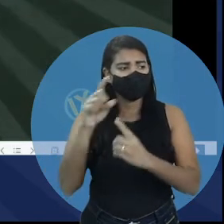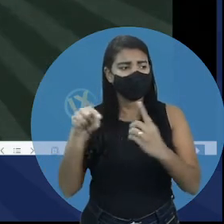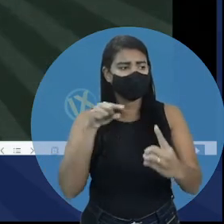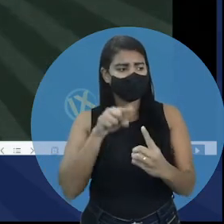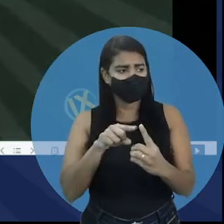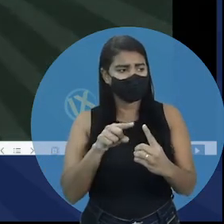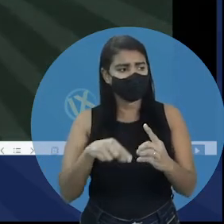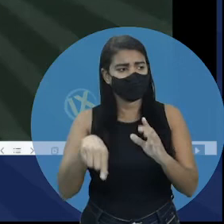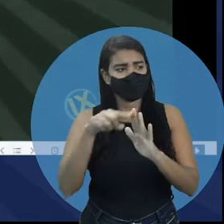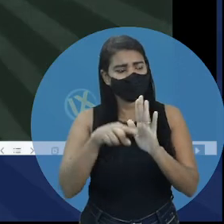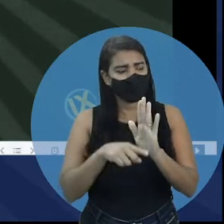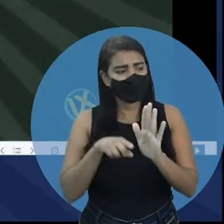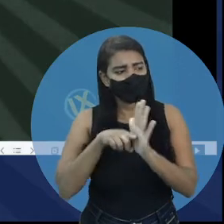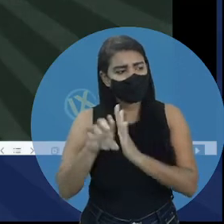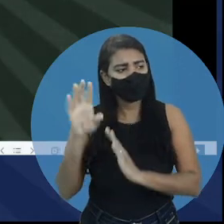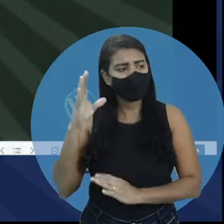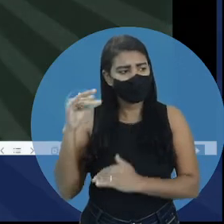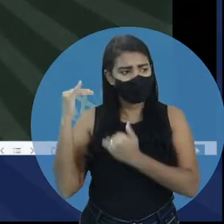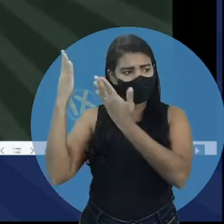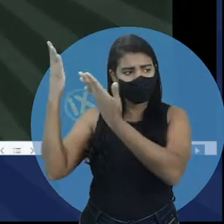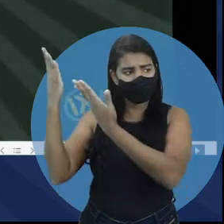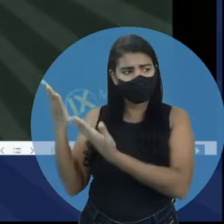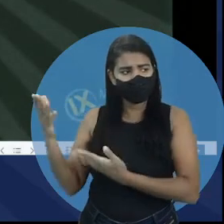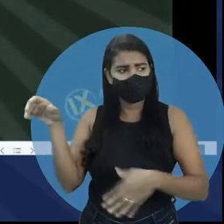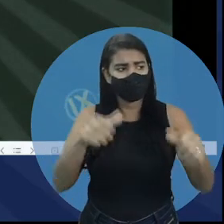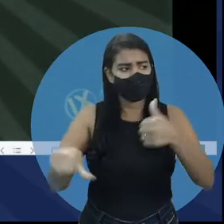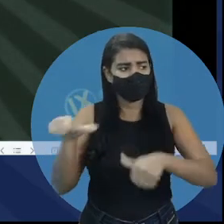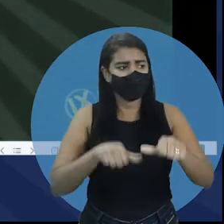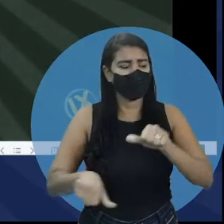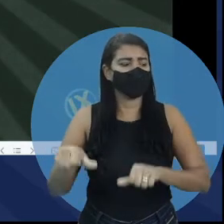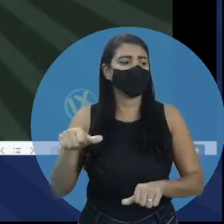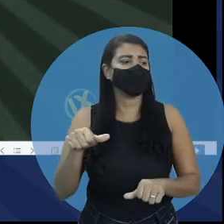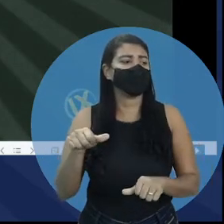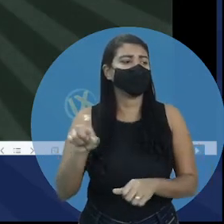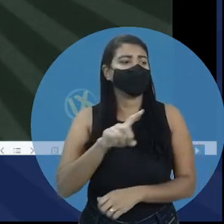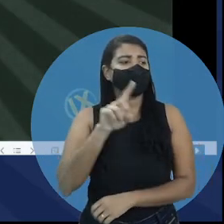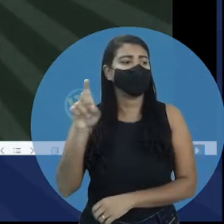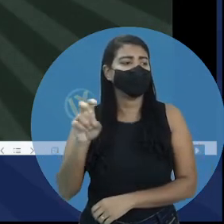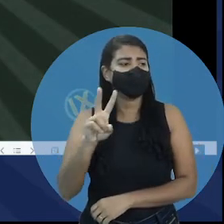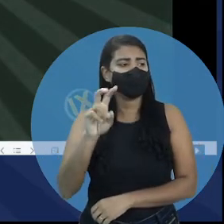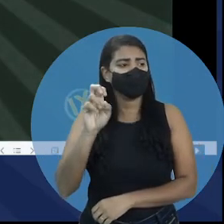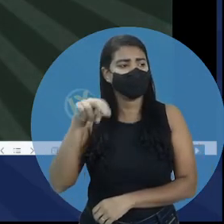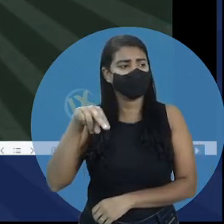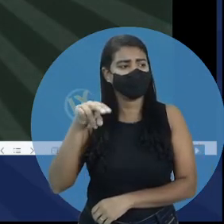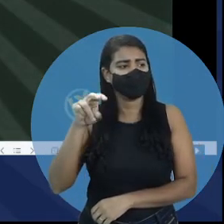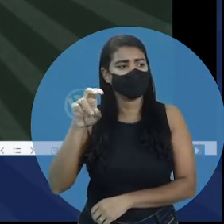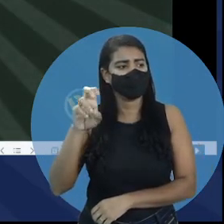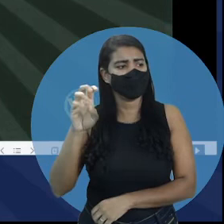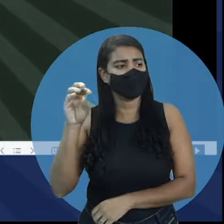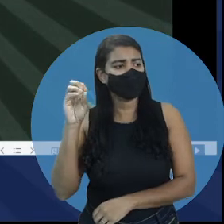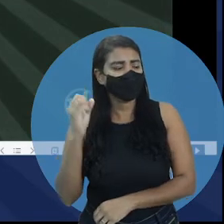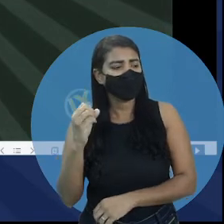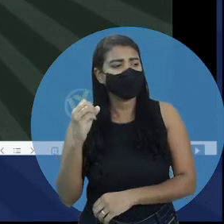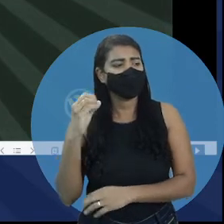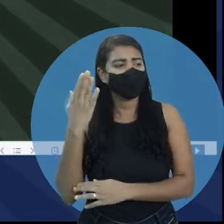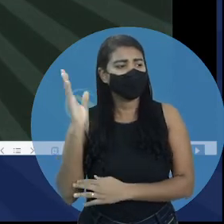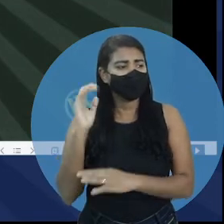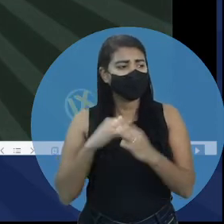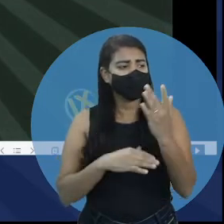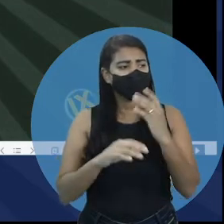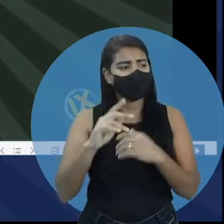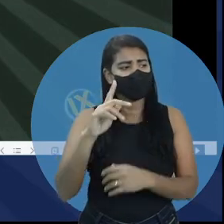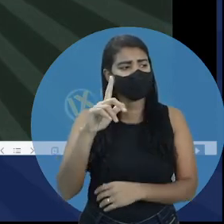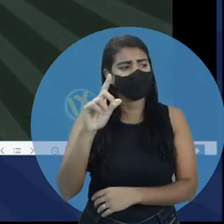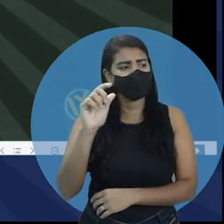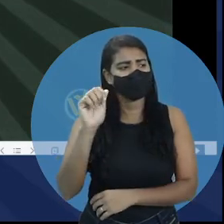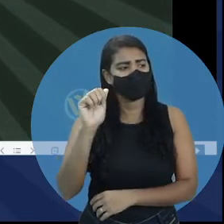da nossa pesquisa, seria avaliar o potencial inseticida de duas espécies vegetais, especificamente 2 plantas. A gente tentou